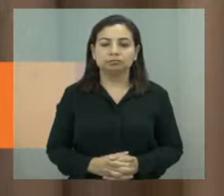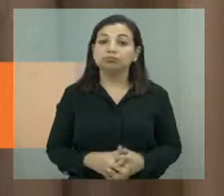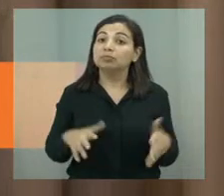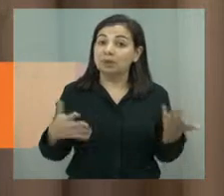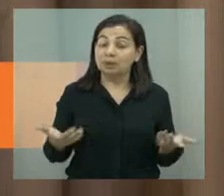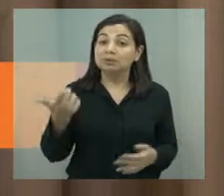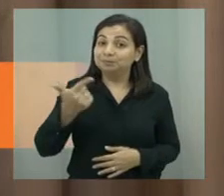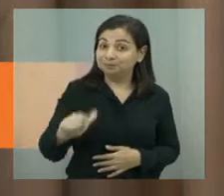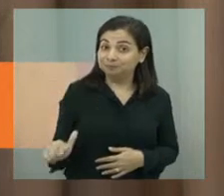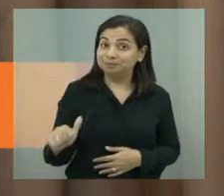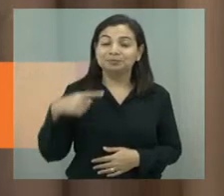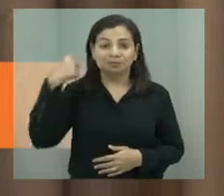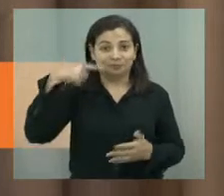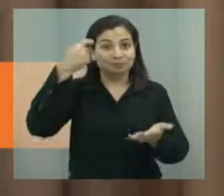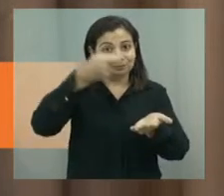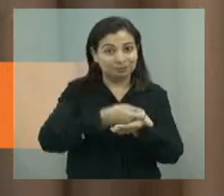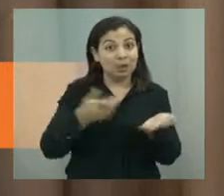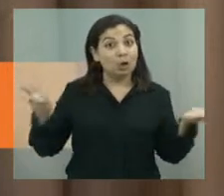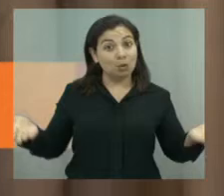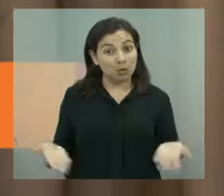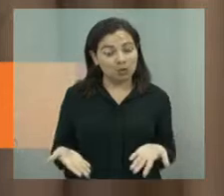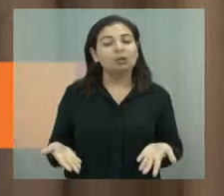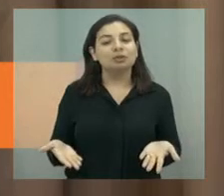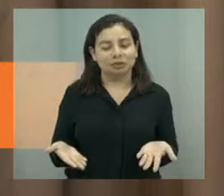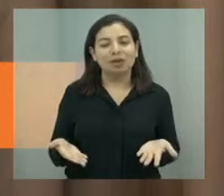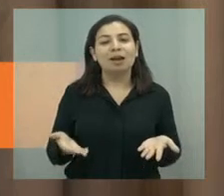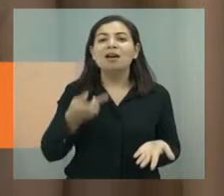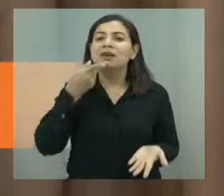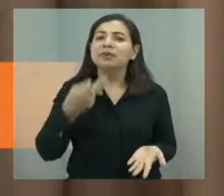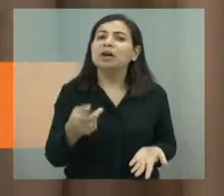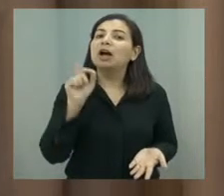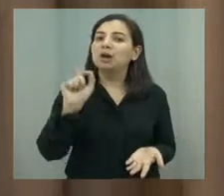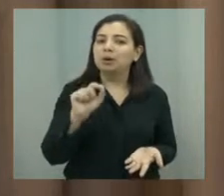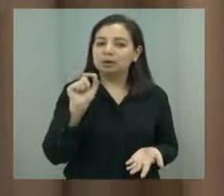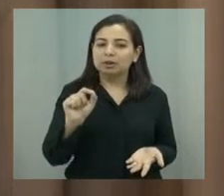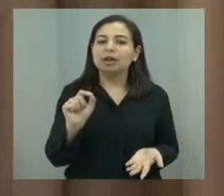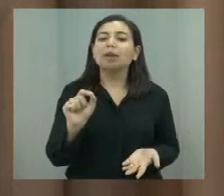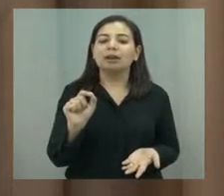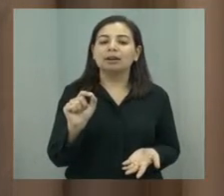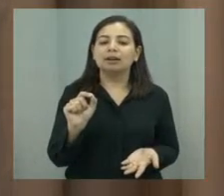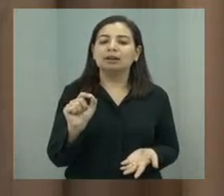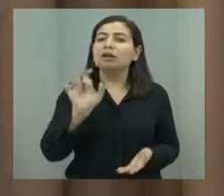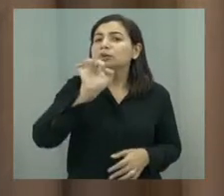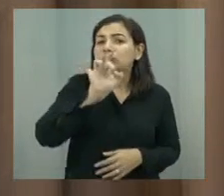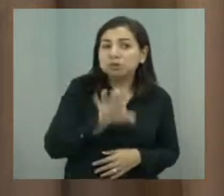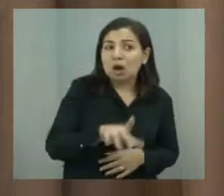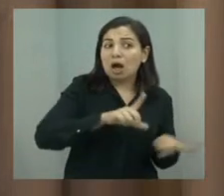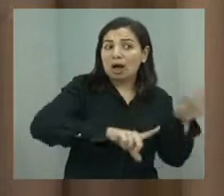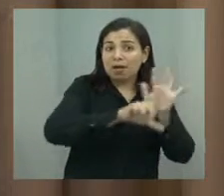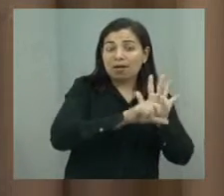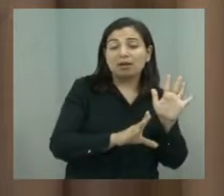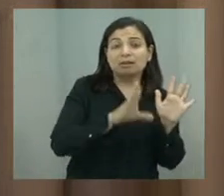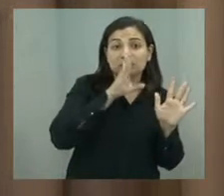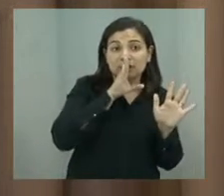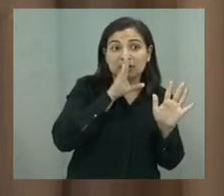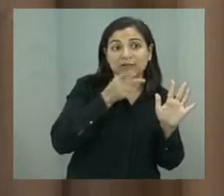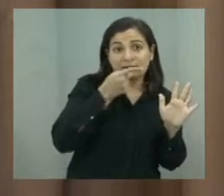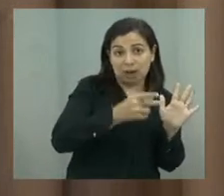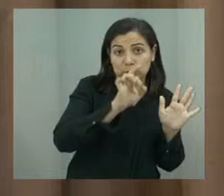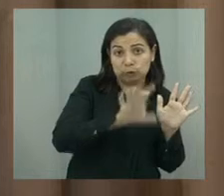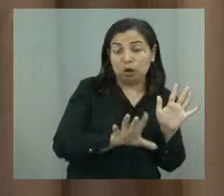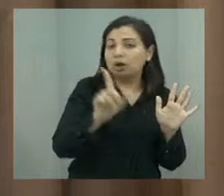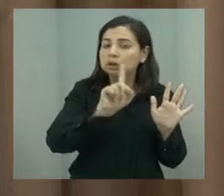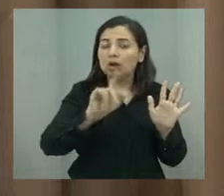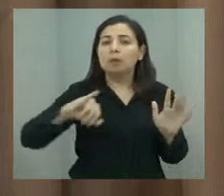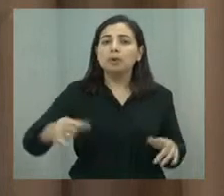Estamos de volta, o programa É Direito hoje, procurando falar sobre a questão não somente da lei do silêncio, né? Aproveitando que nesse